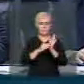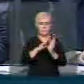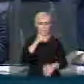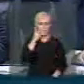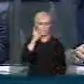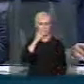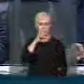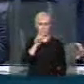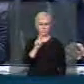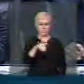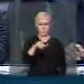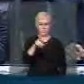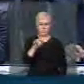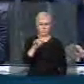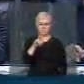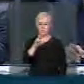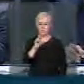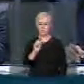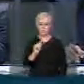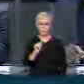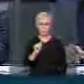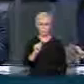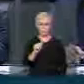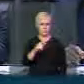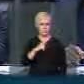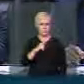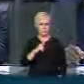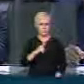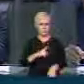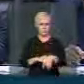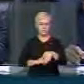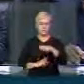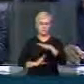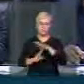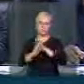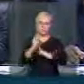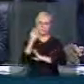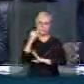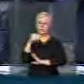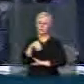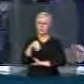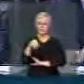Jandira Feghali. Vossa Excelência dispõe de quatro minutos.